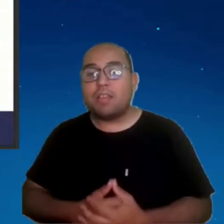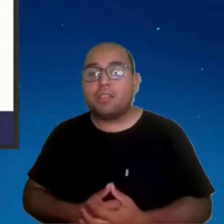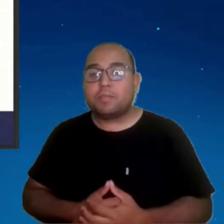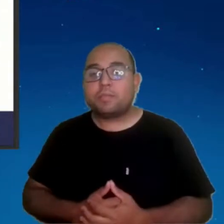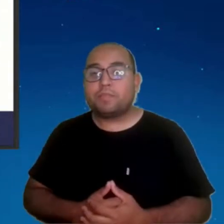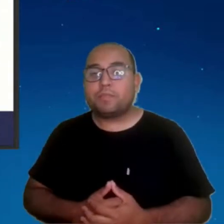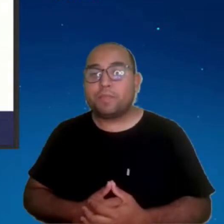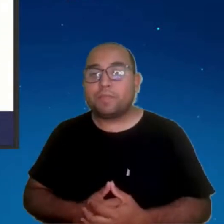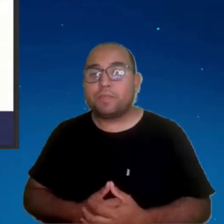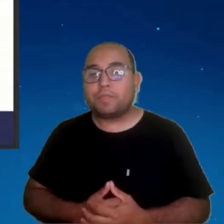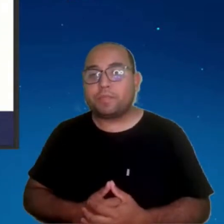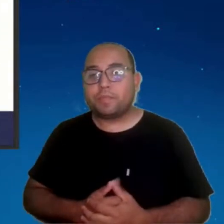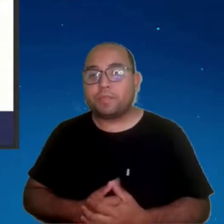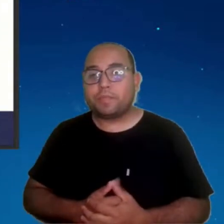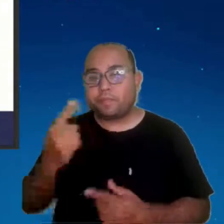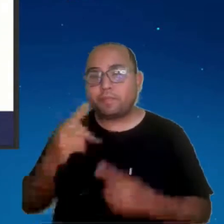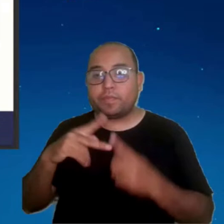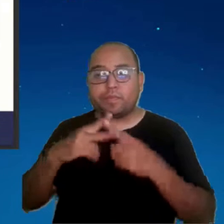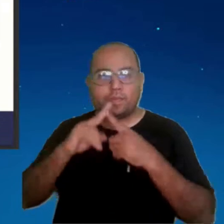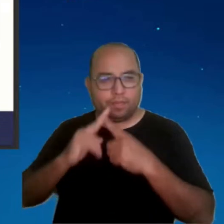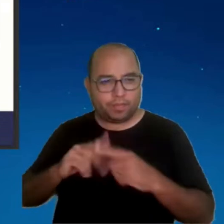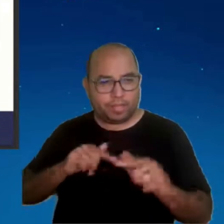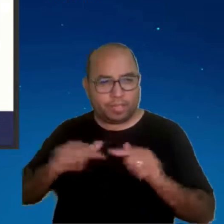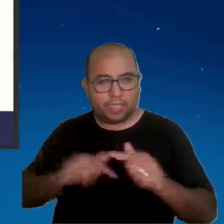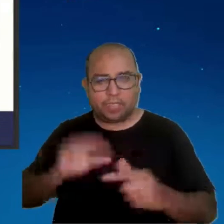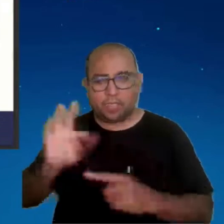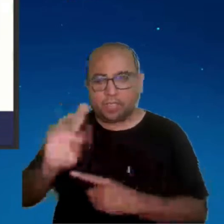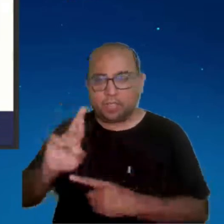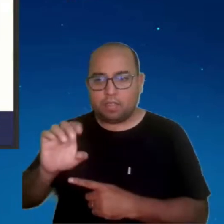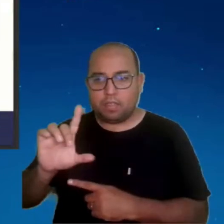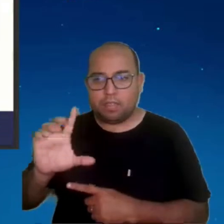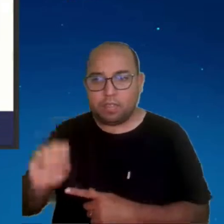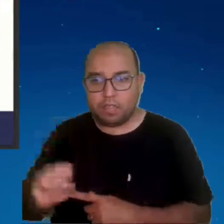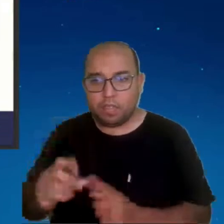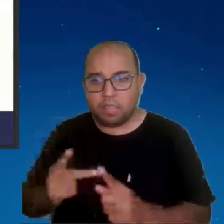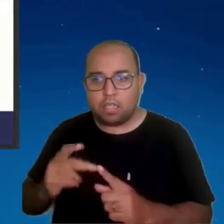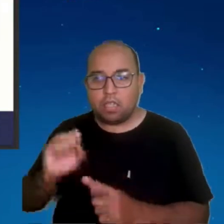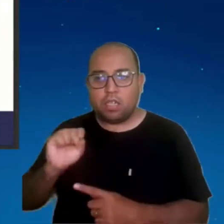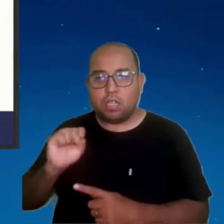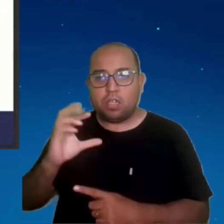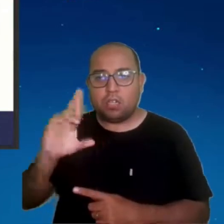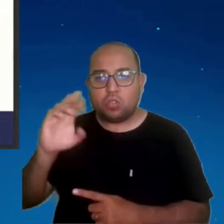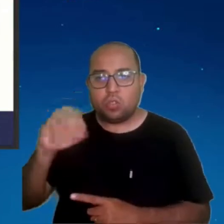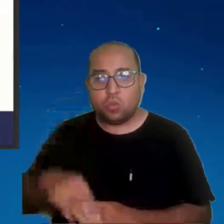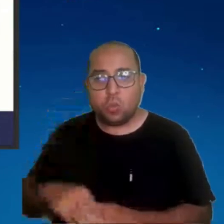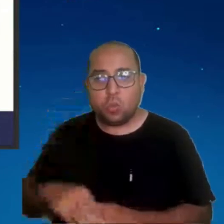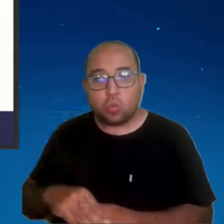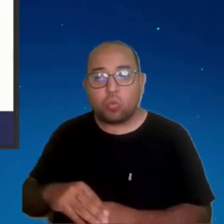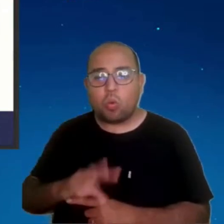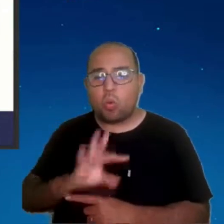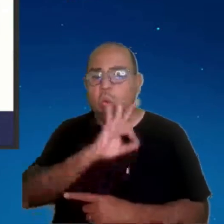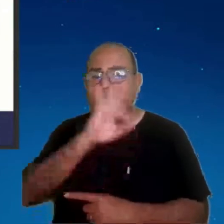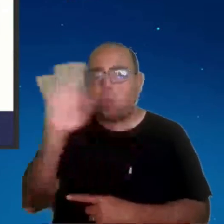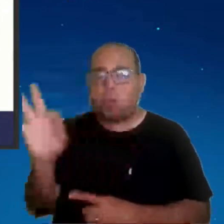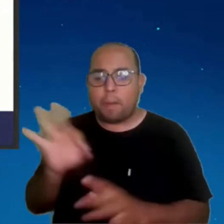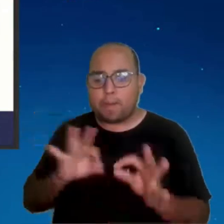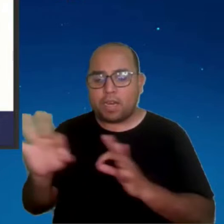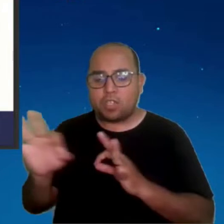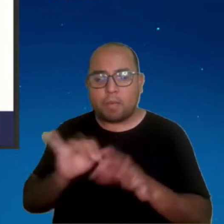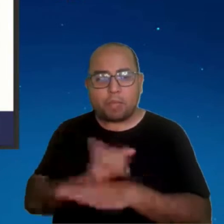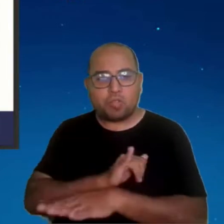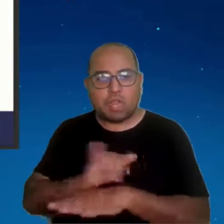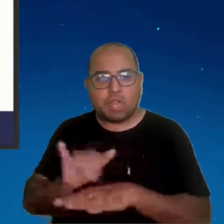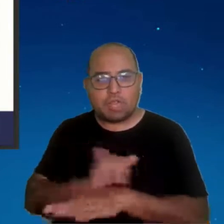Ferramenta de trabalho que eu já falei, né? O uso do Trello, Scrum. O Scrum é ótimo para você usar para o planejamento